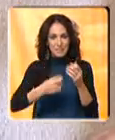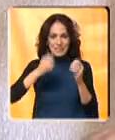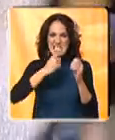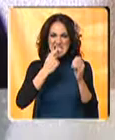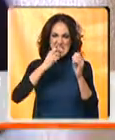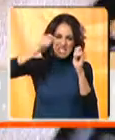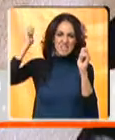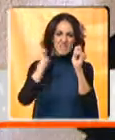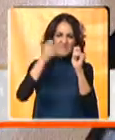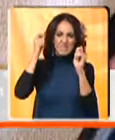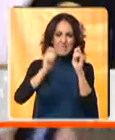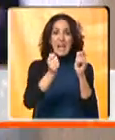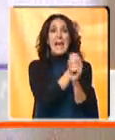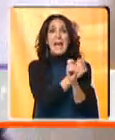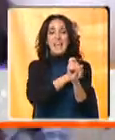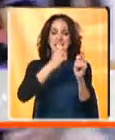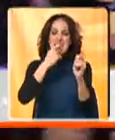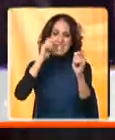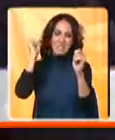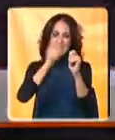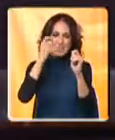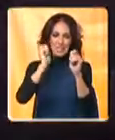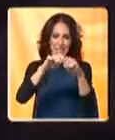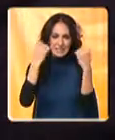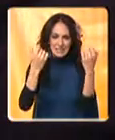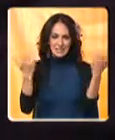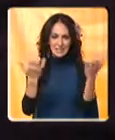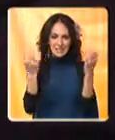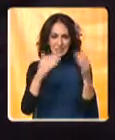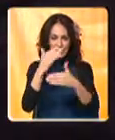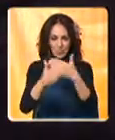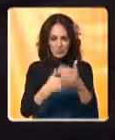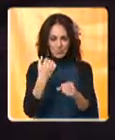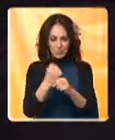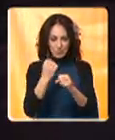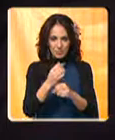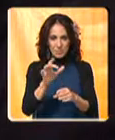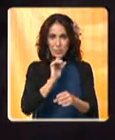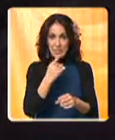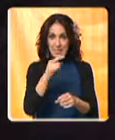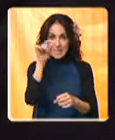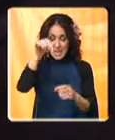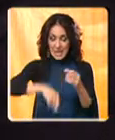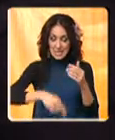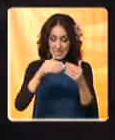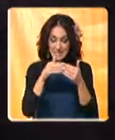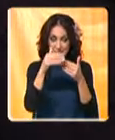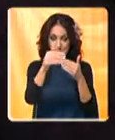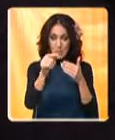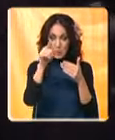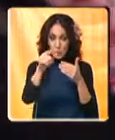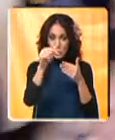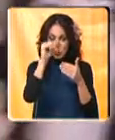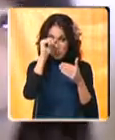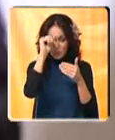partir. Ainda está a partir a casa. Portanto, é assim, vou deixá-lo continuar a trabalhar. É só para lhe dizer que esta semana vai